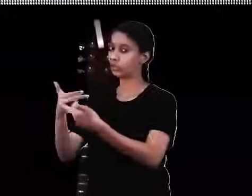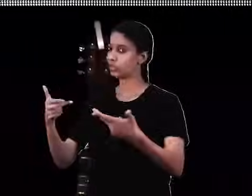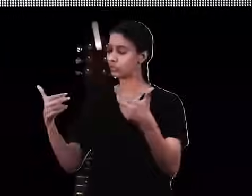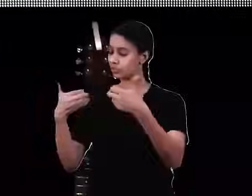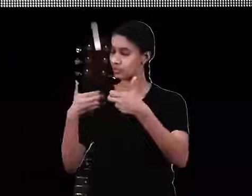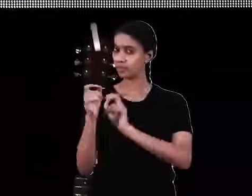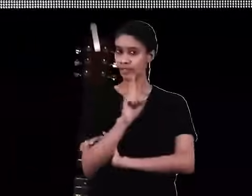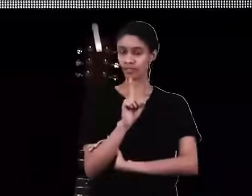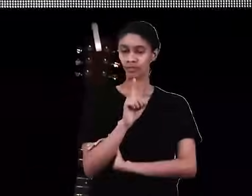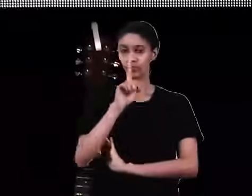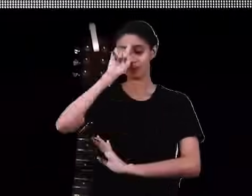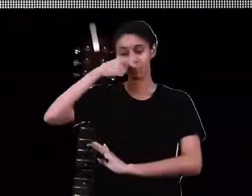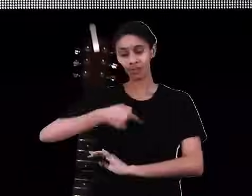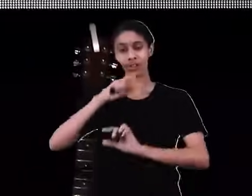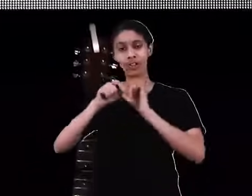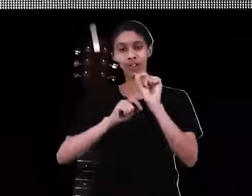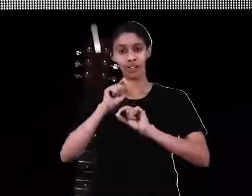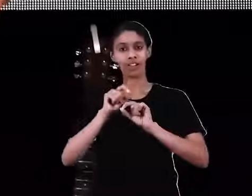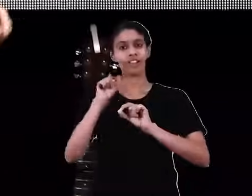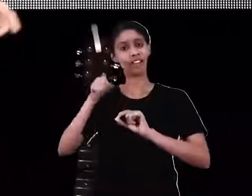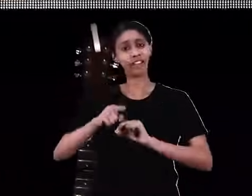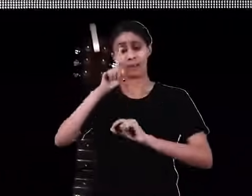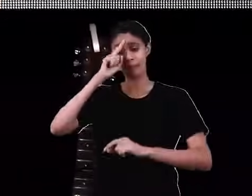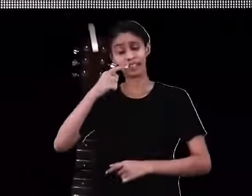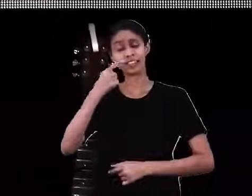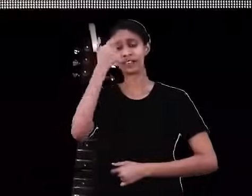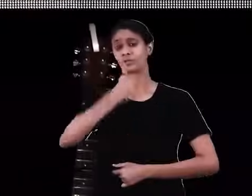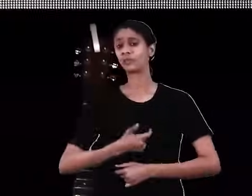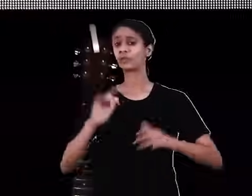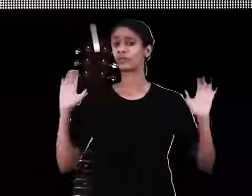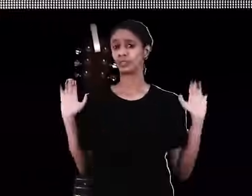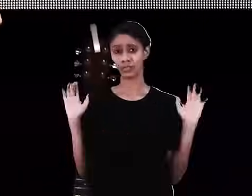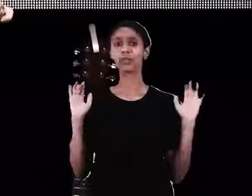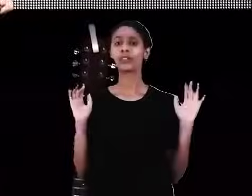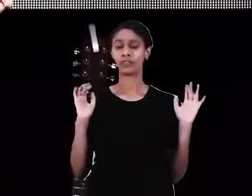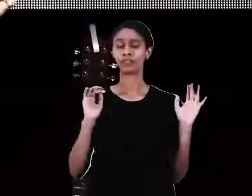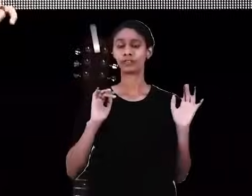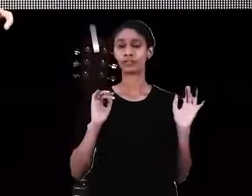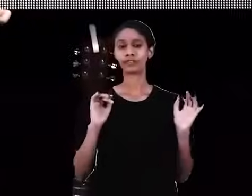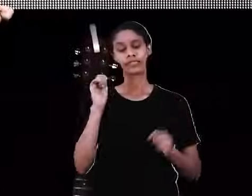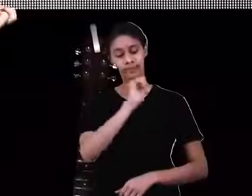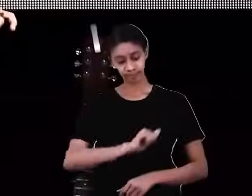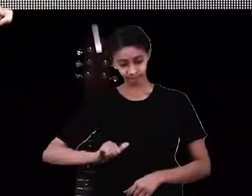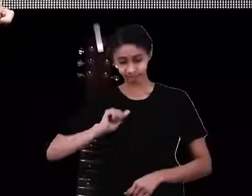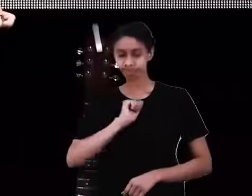Governar a si mesma é sobre controlar você mesmo. É exatamente isso.